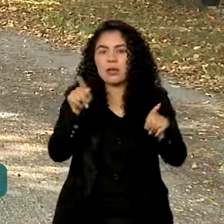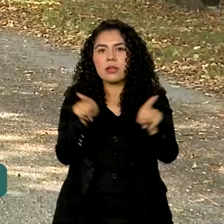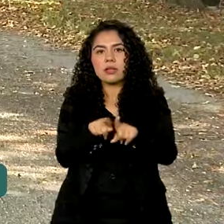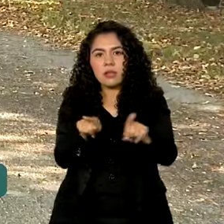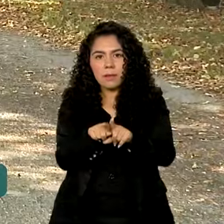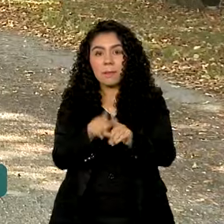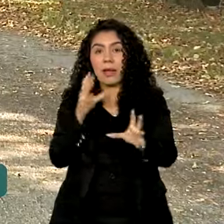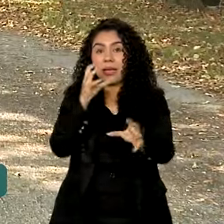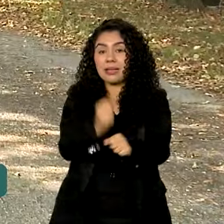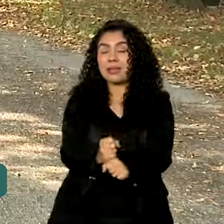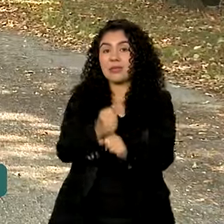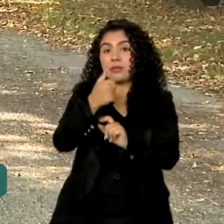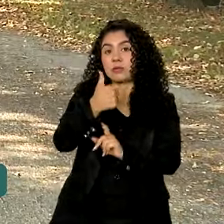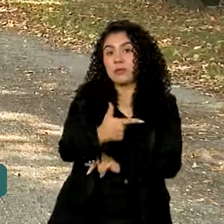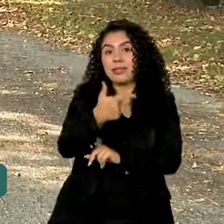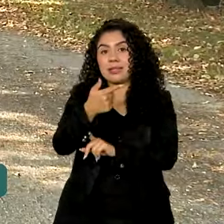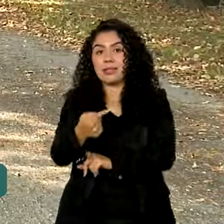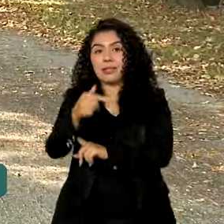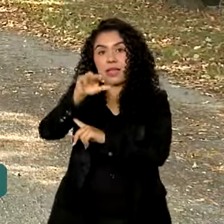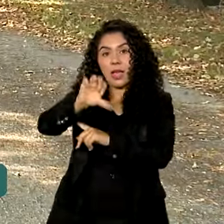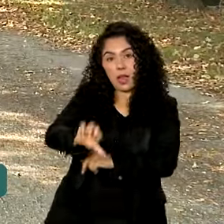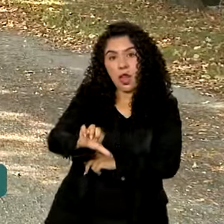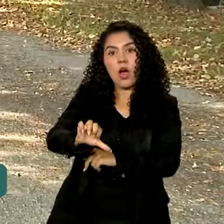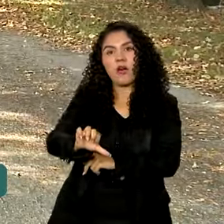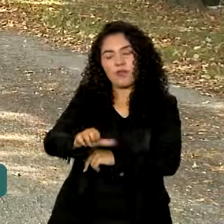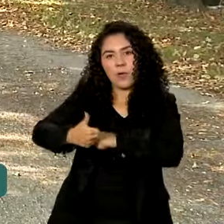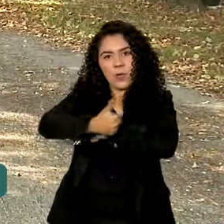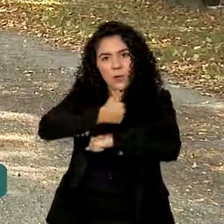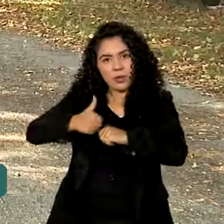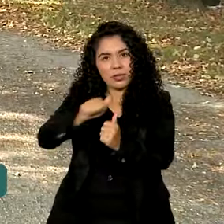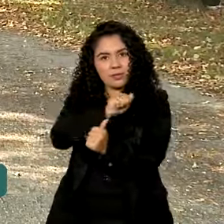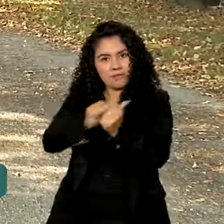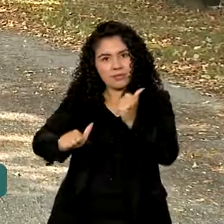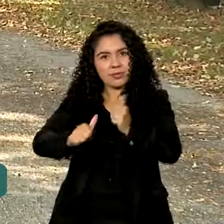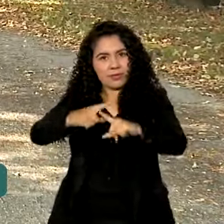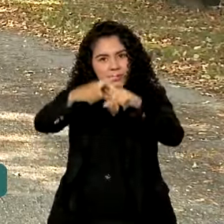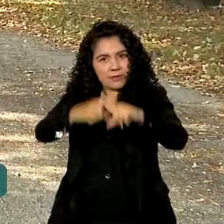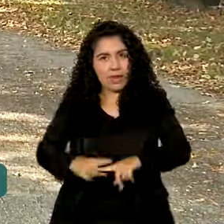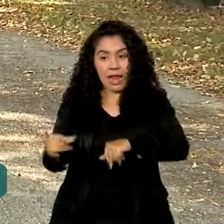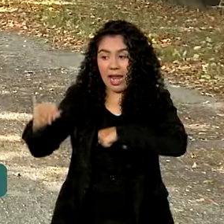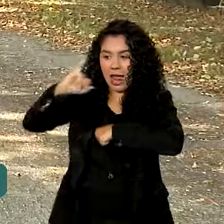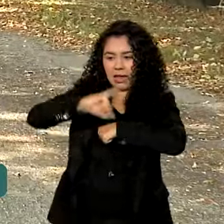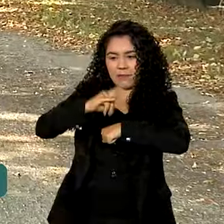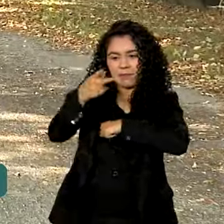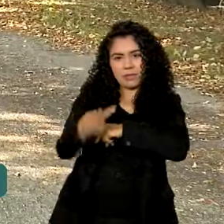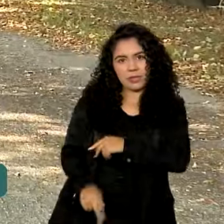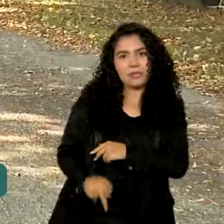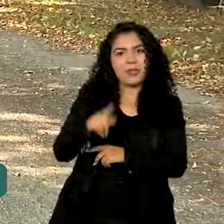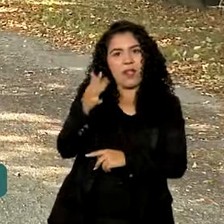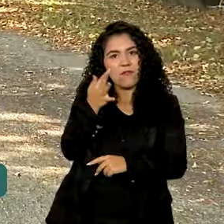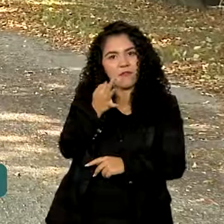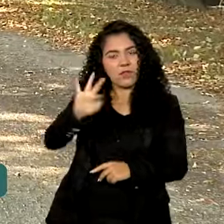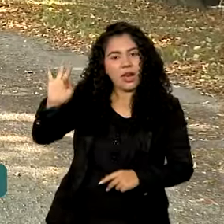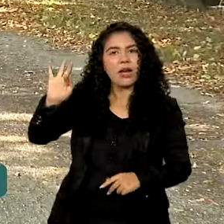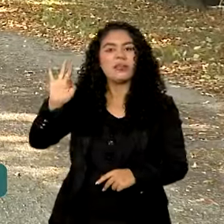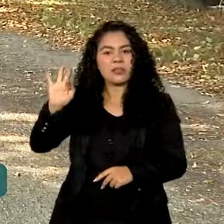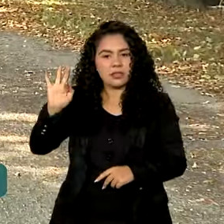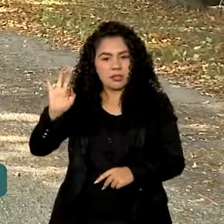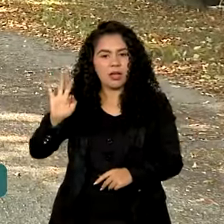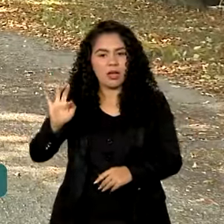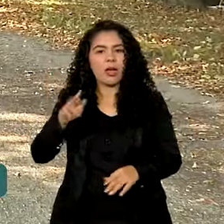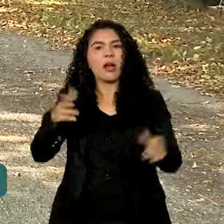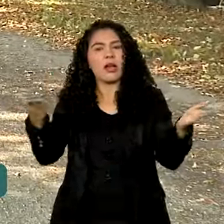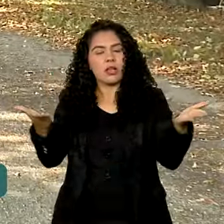totalizando 279 competidores na capital francesa. É a maior delegação brasileira convocada para